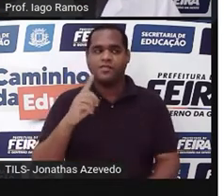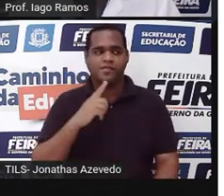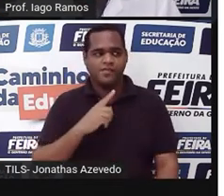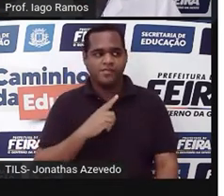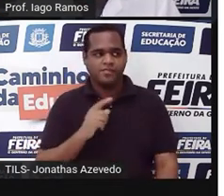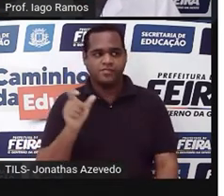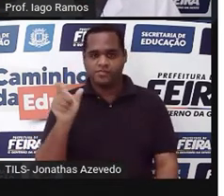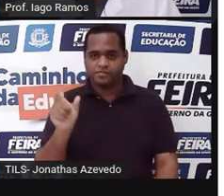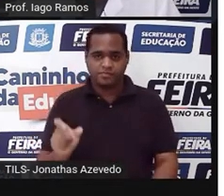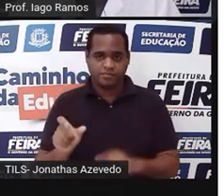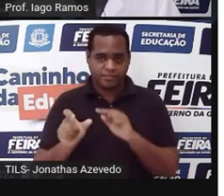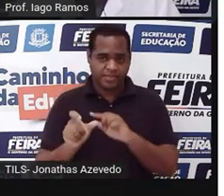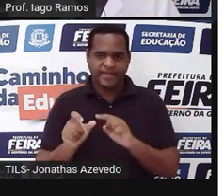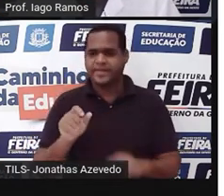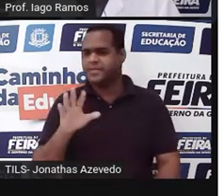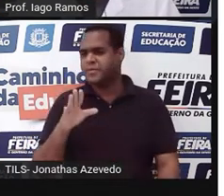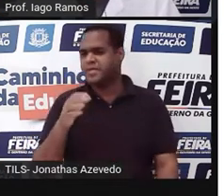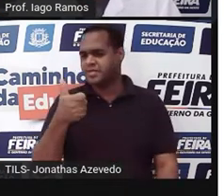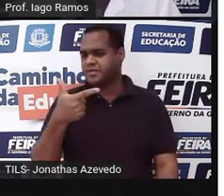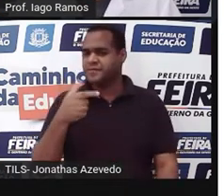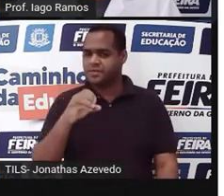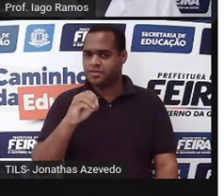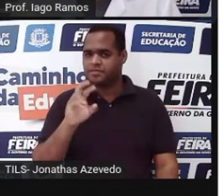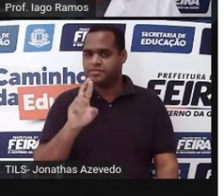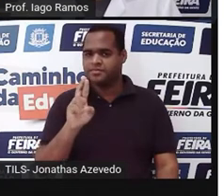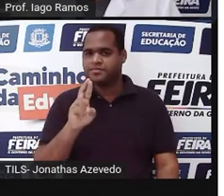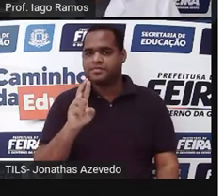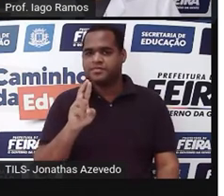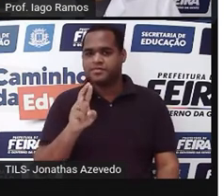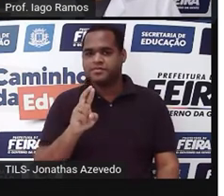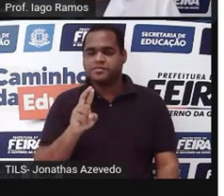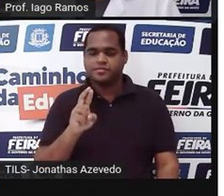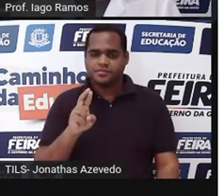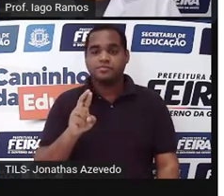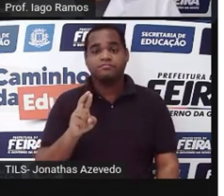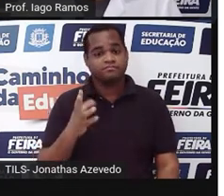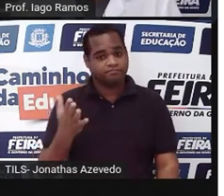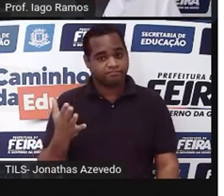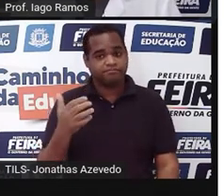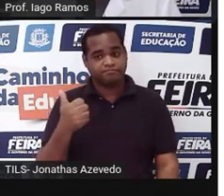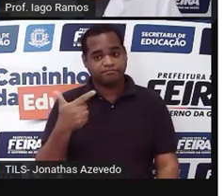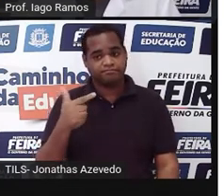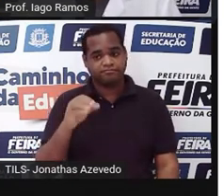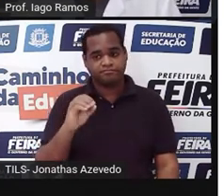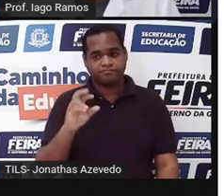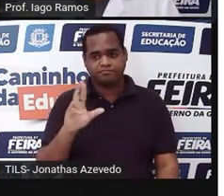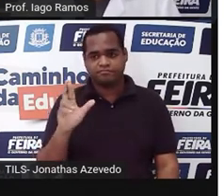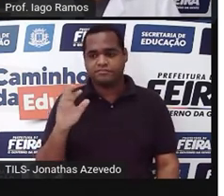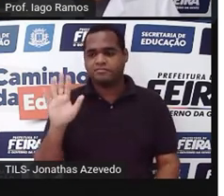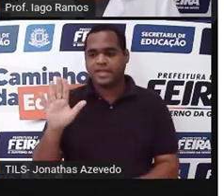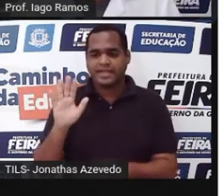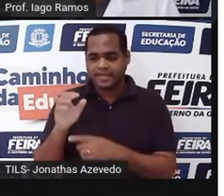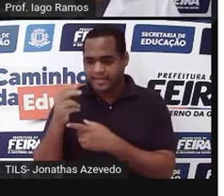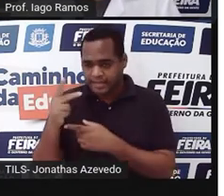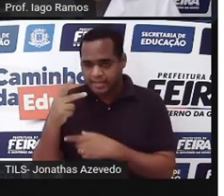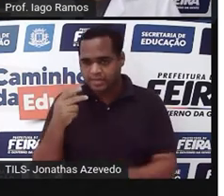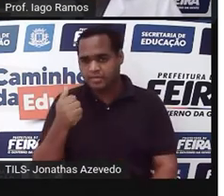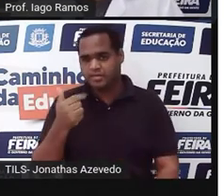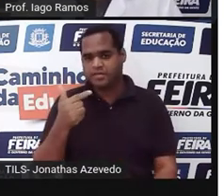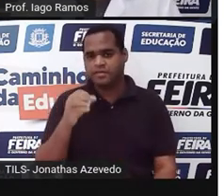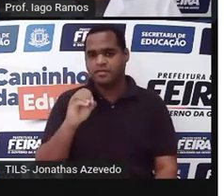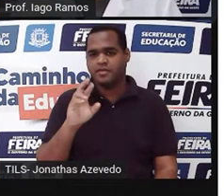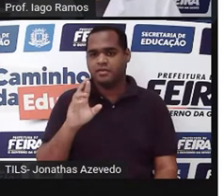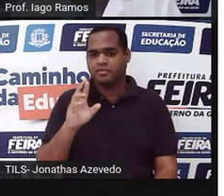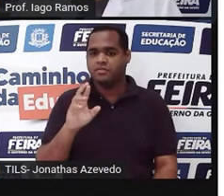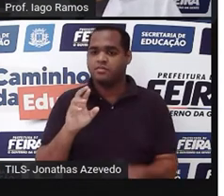produto ele está com preço de 120 Reais tá bom só que esse produto de 120 reais